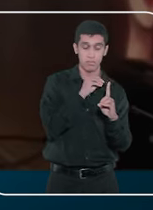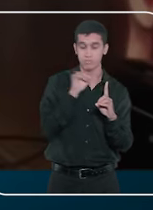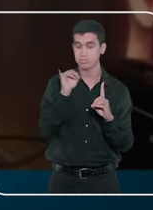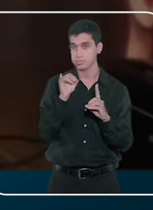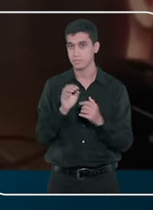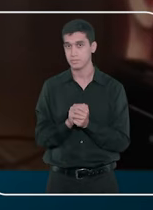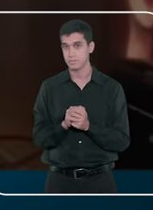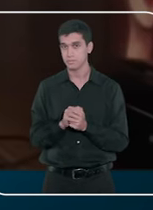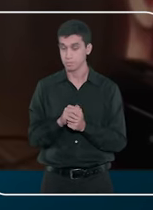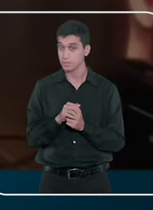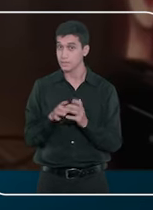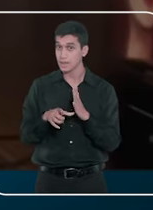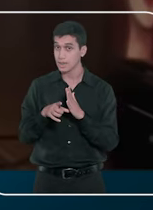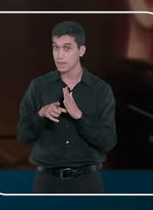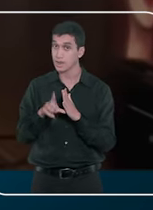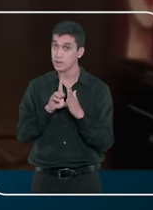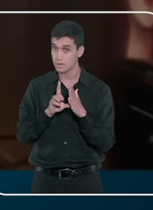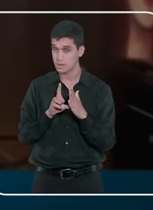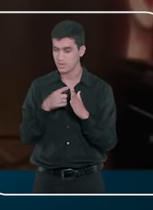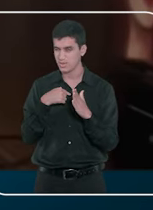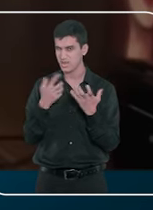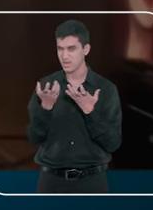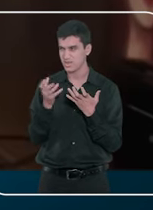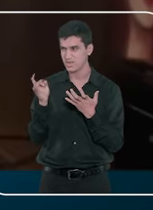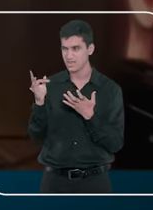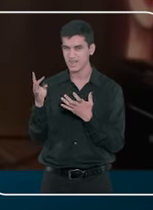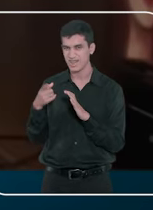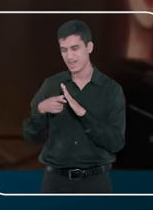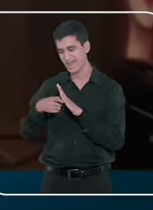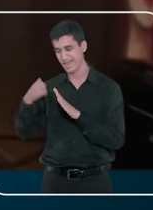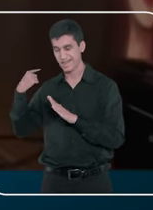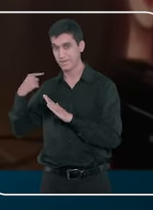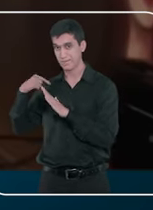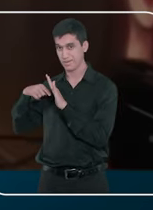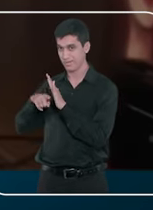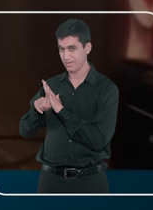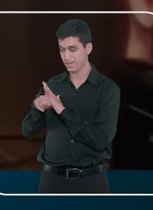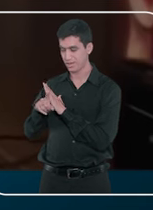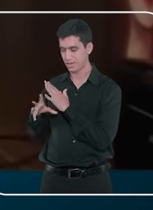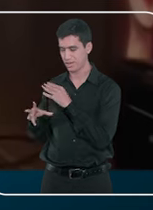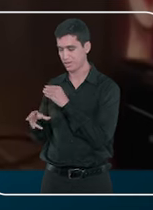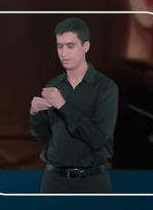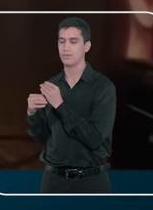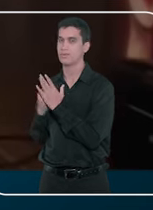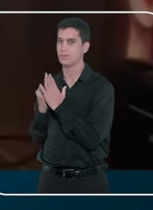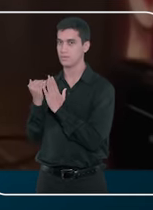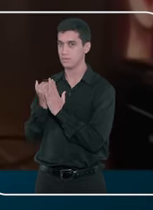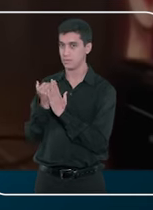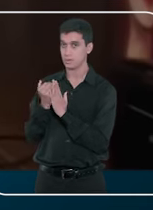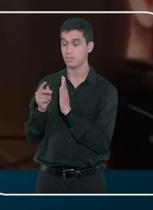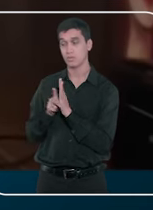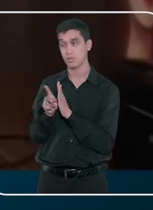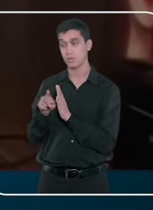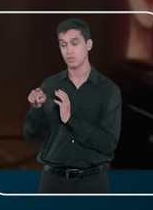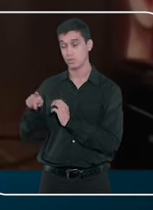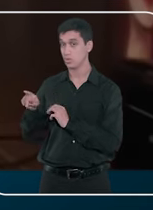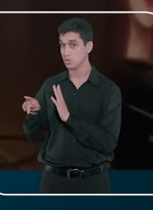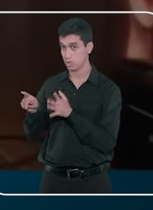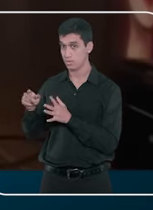Claro. Antes de mais nada, se você me permite, Fábio, eu queria só fazer um complemento com relação à exposição anterior do professor